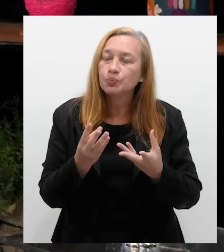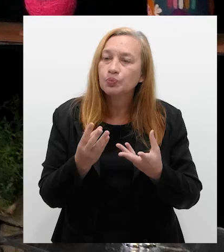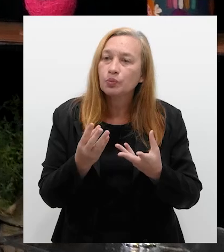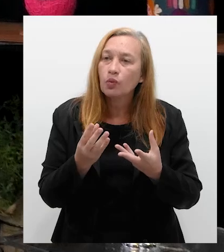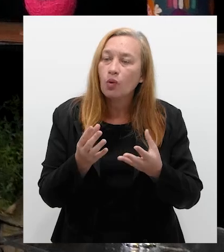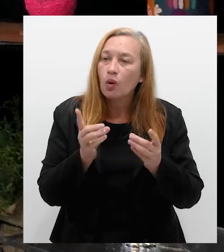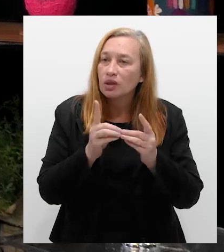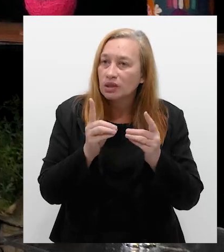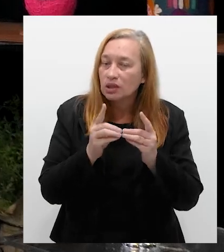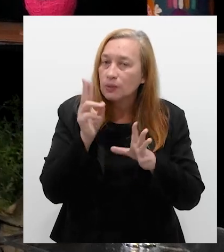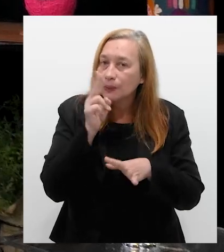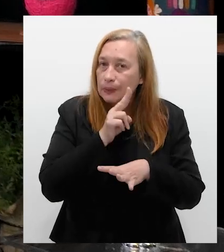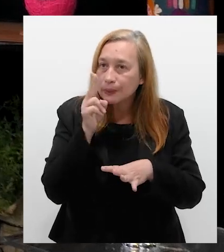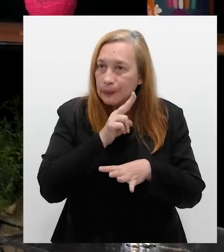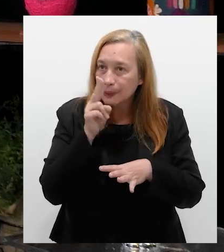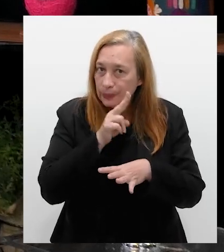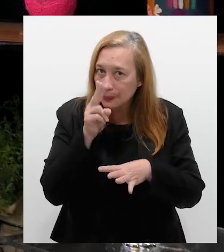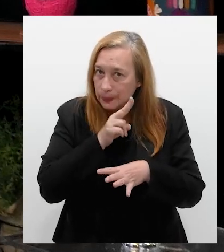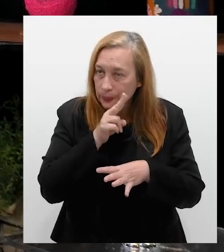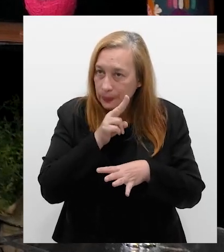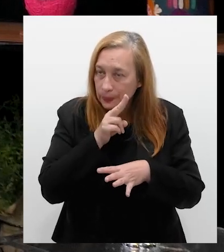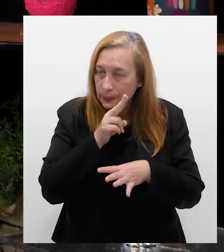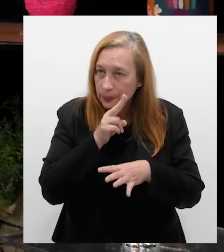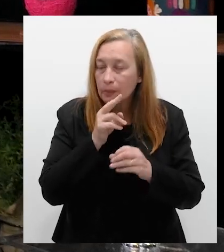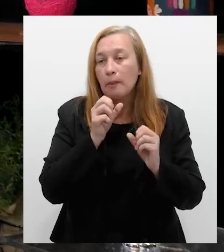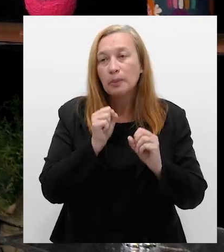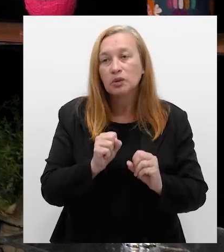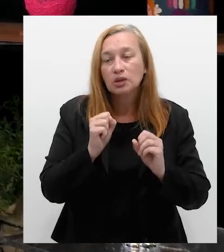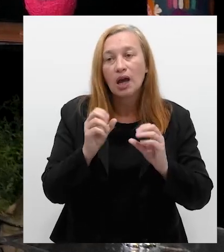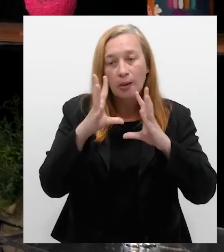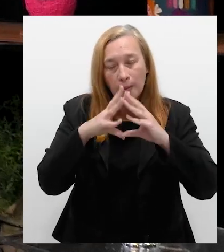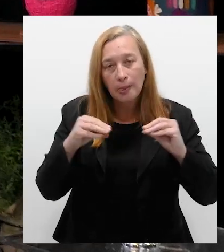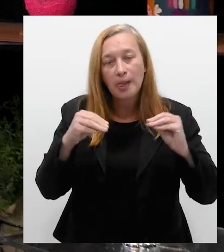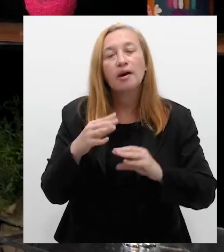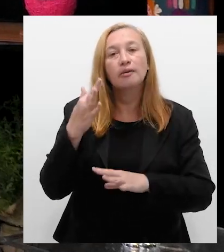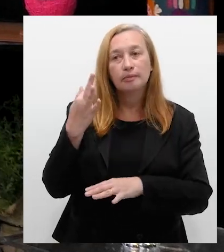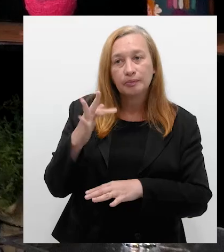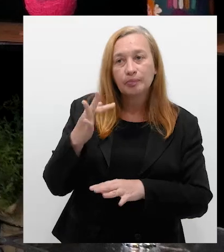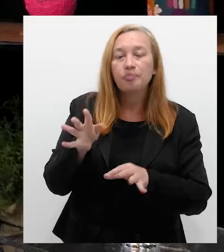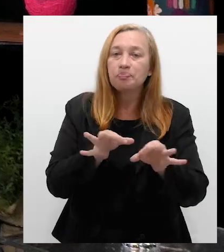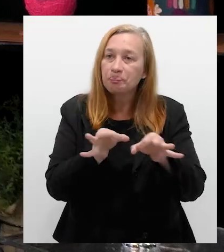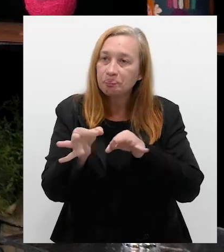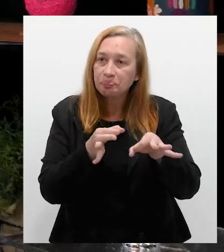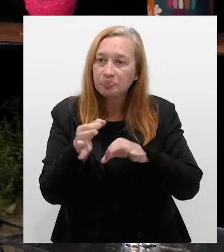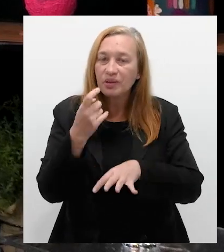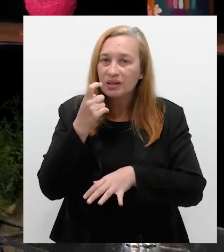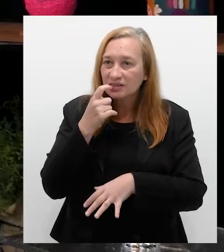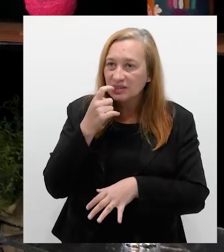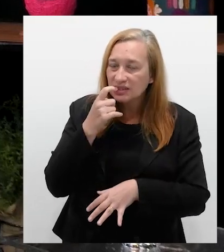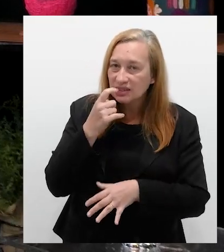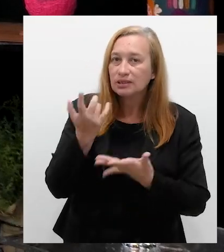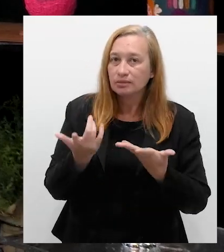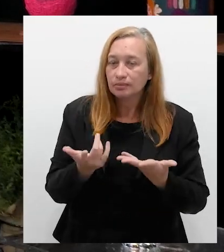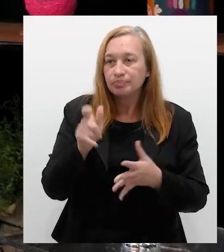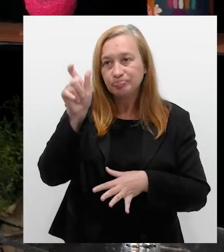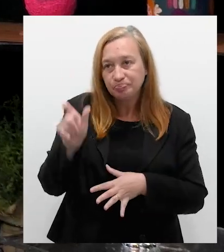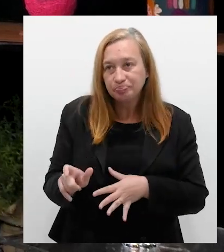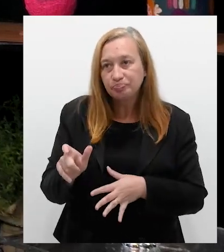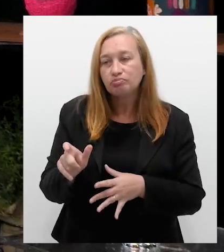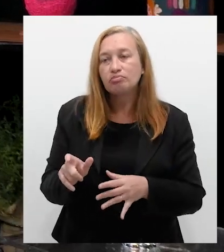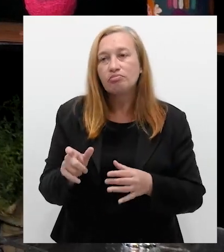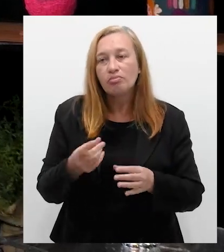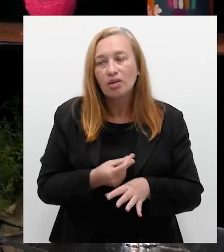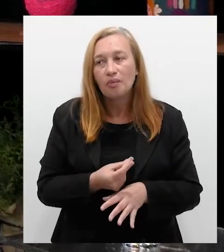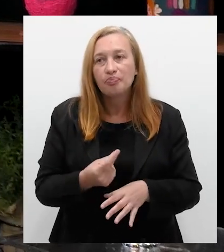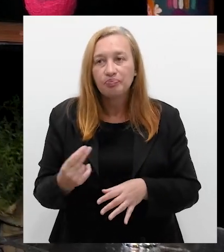um atendimento urgente, ou seja, emergencial, para poder sanar aquela dor, né, preparar aquele dente ou aquela situação da pessoa para que